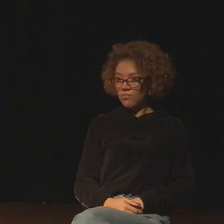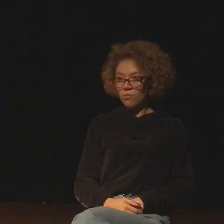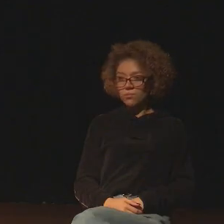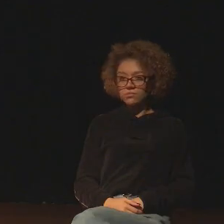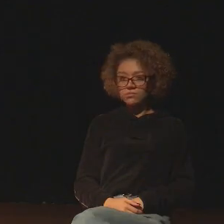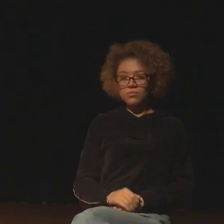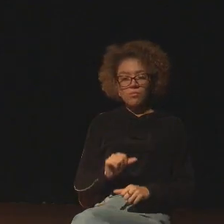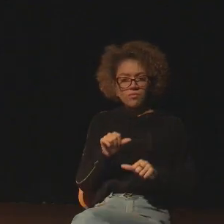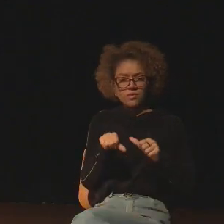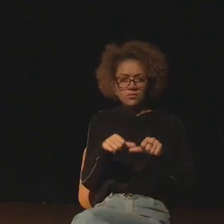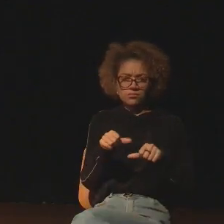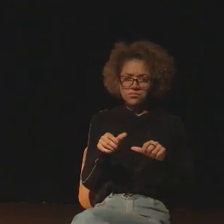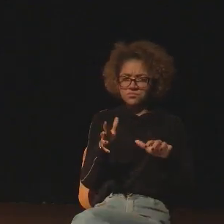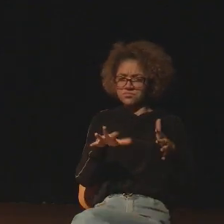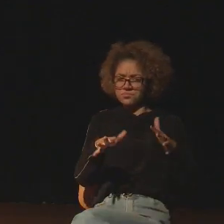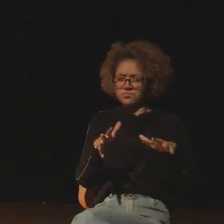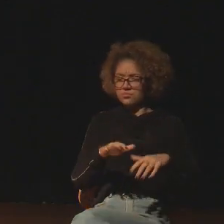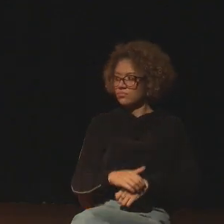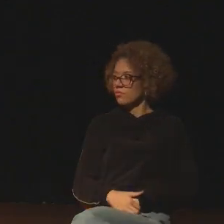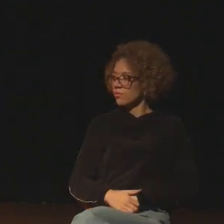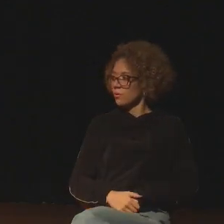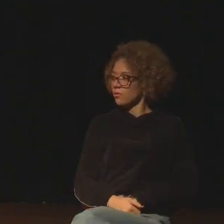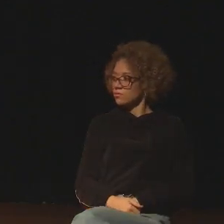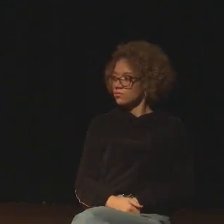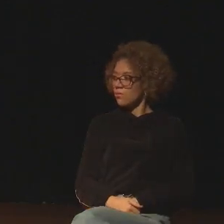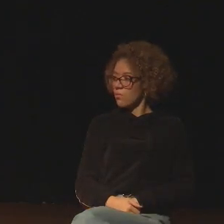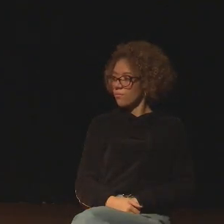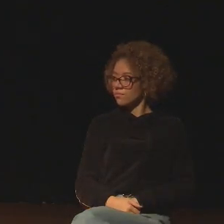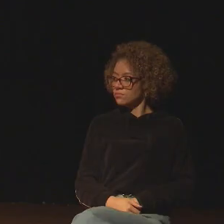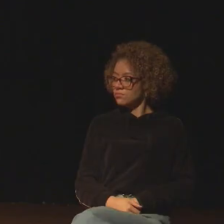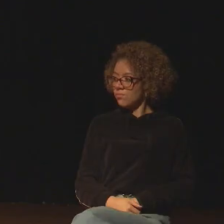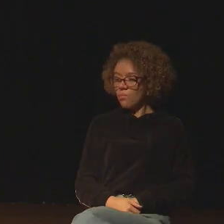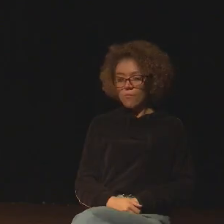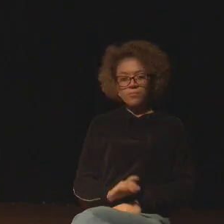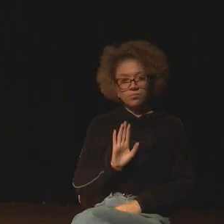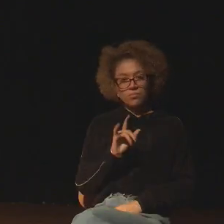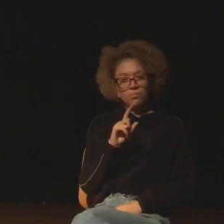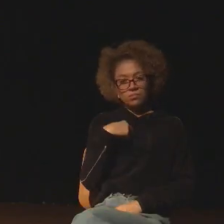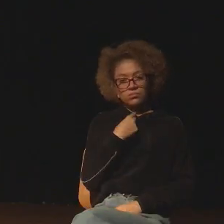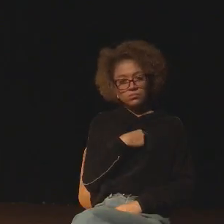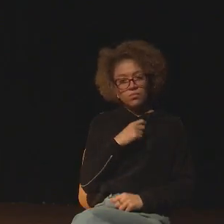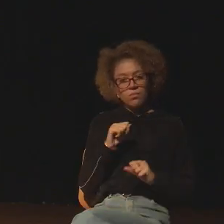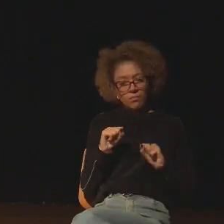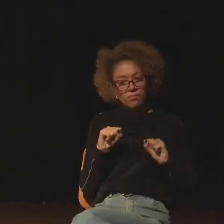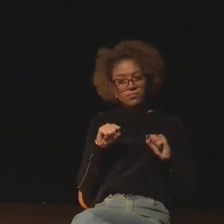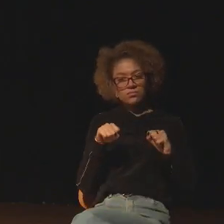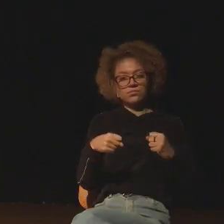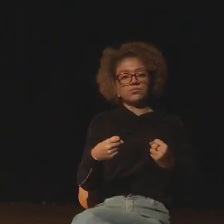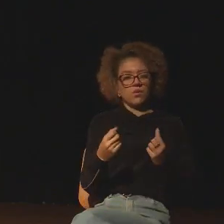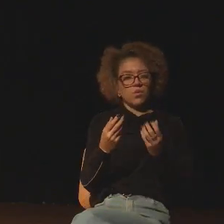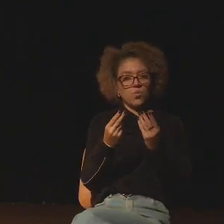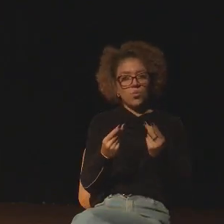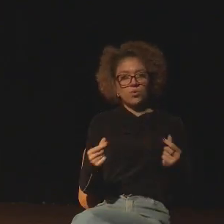mudou mais ou menos, mas a gente está se esforçando para aumentar essa qualificação.